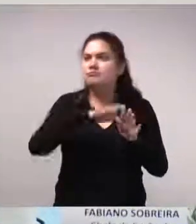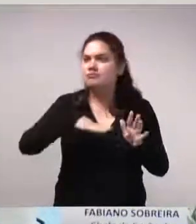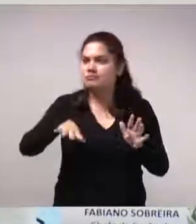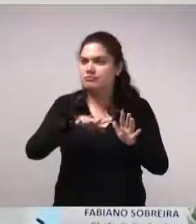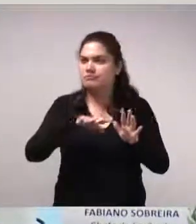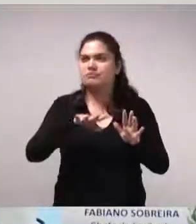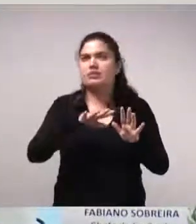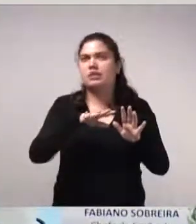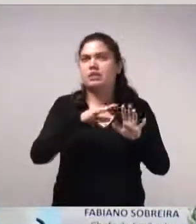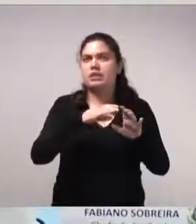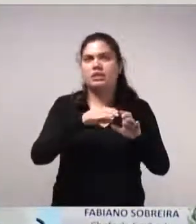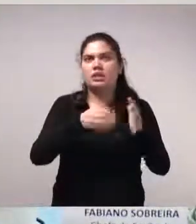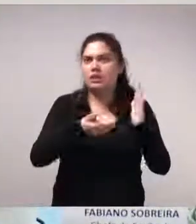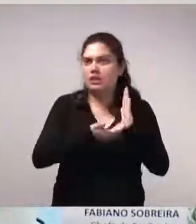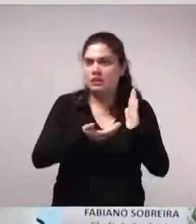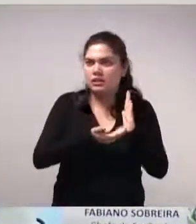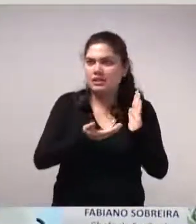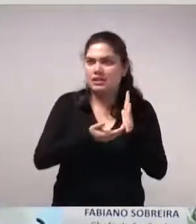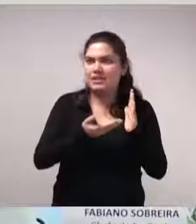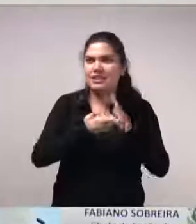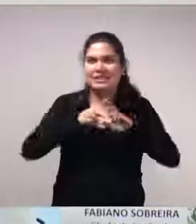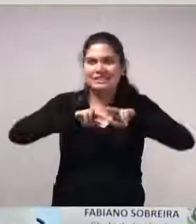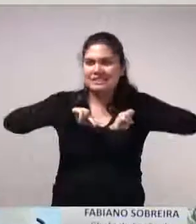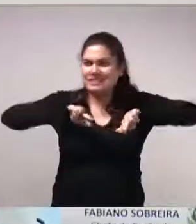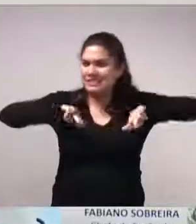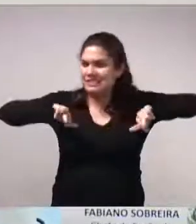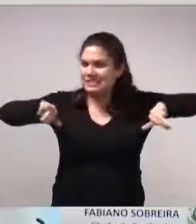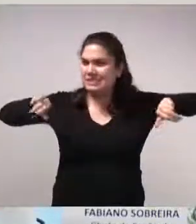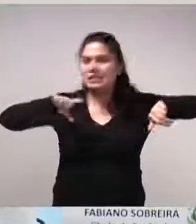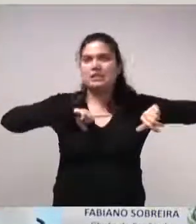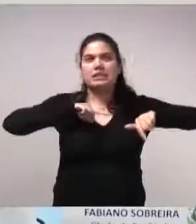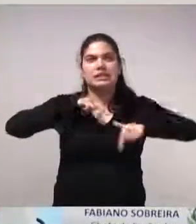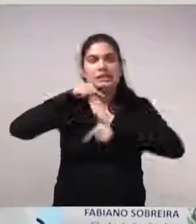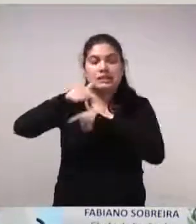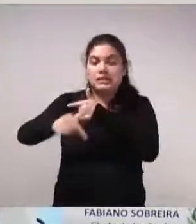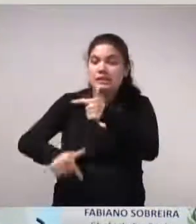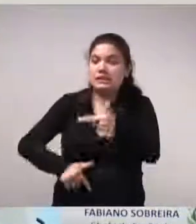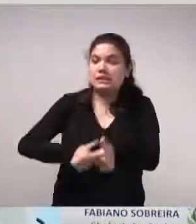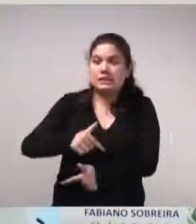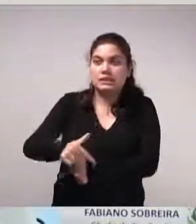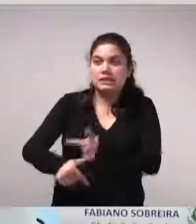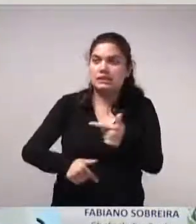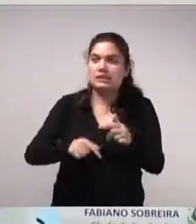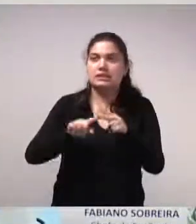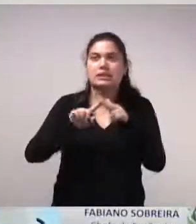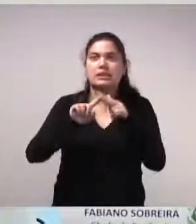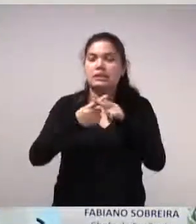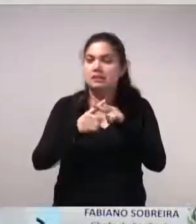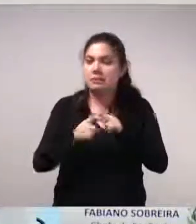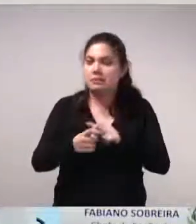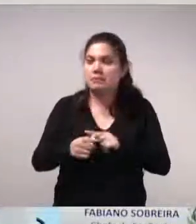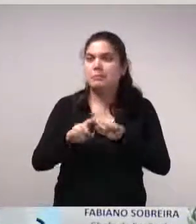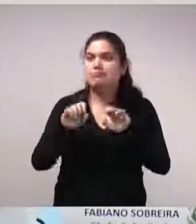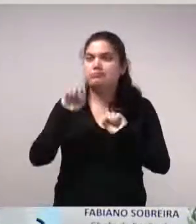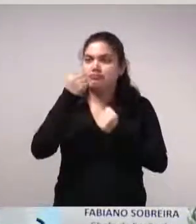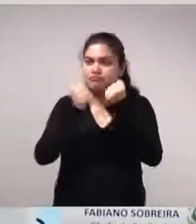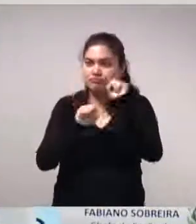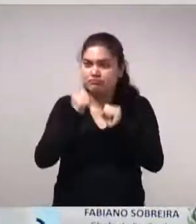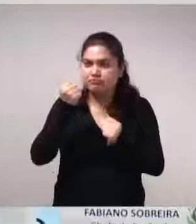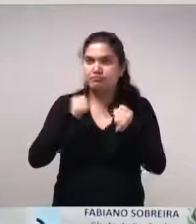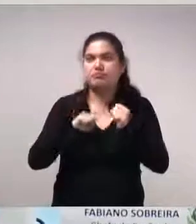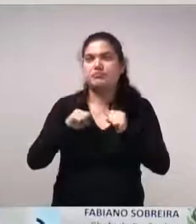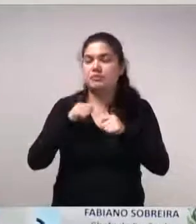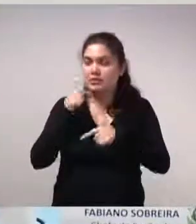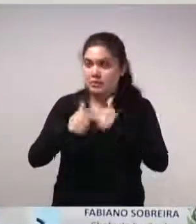os equipamentos gráficos, né? Então, nós temos uma variedade muito grande de equipamentos, né, uma área de atuação muito